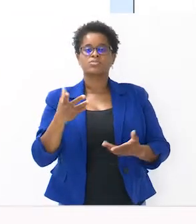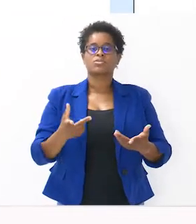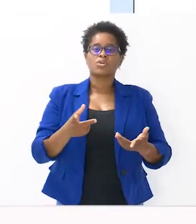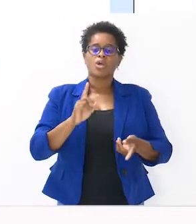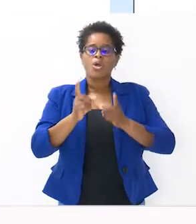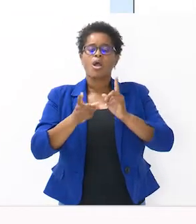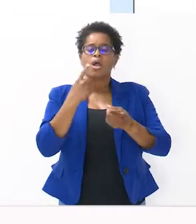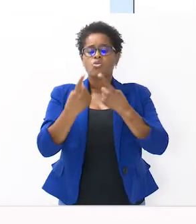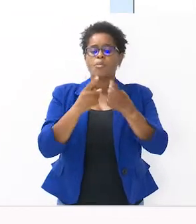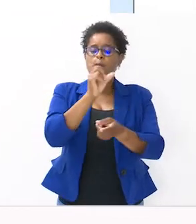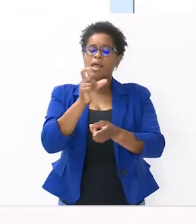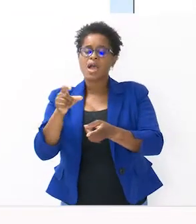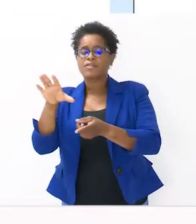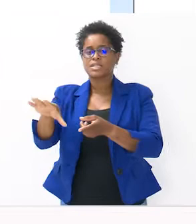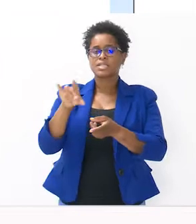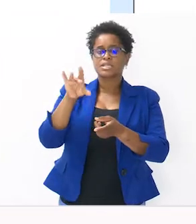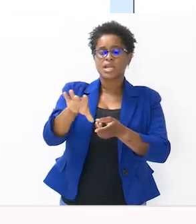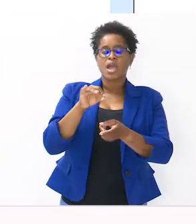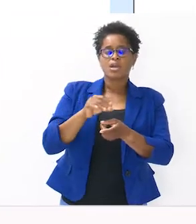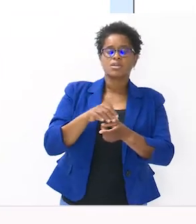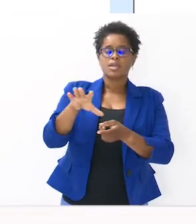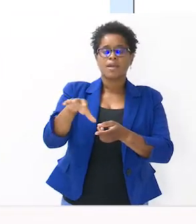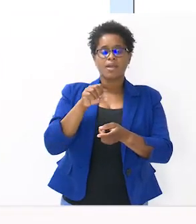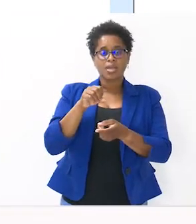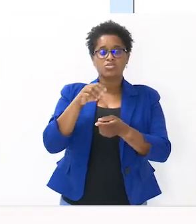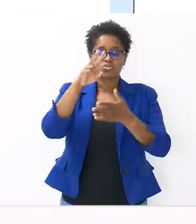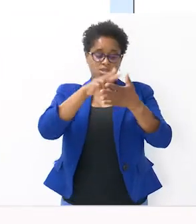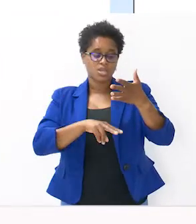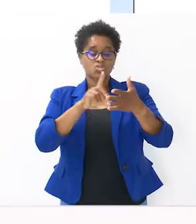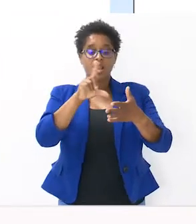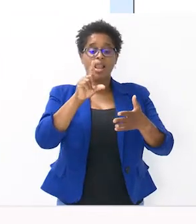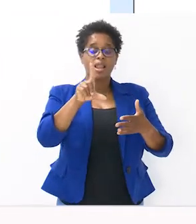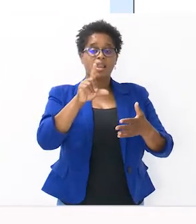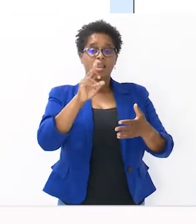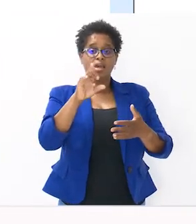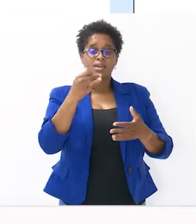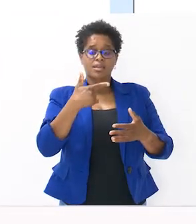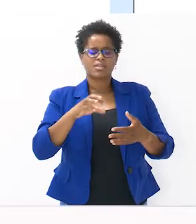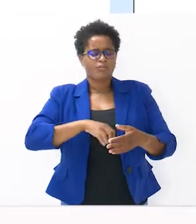palavras retiradas do texto. Larica, vontade excessiva de comer.